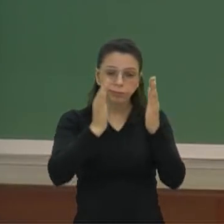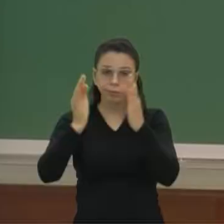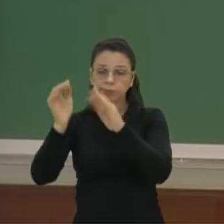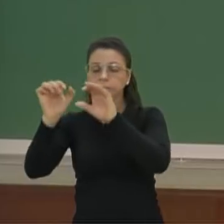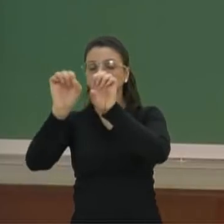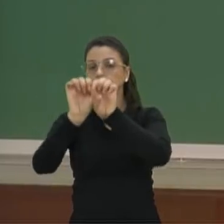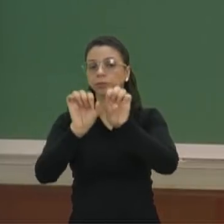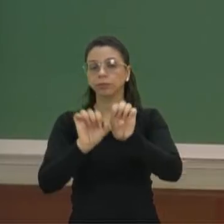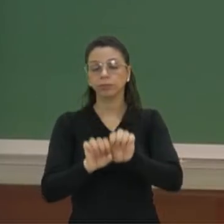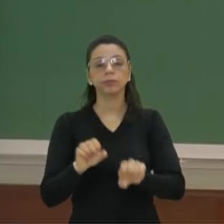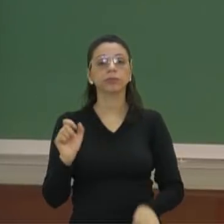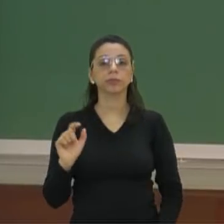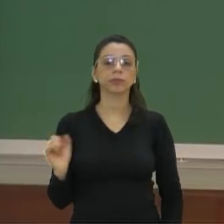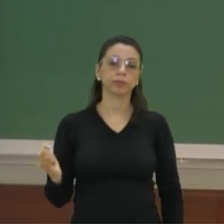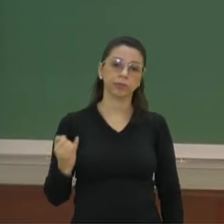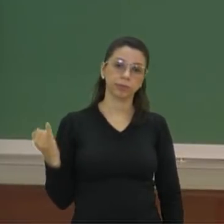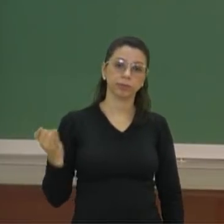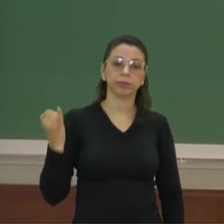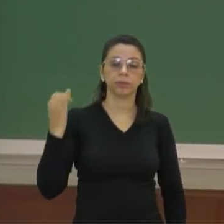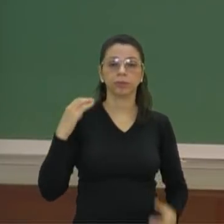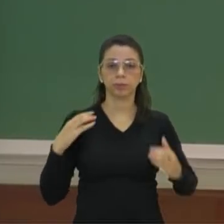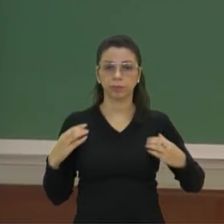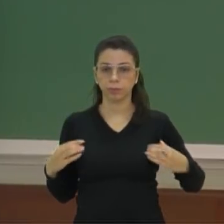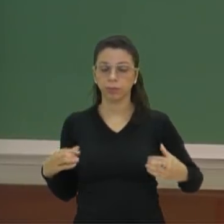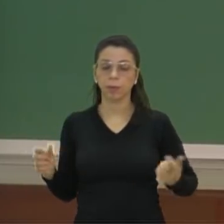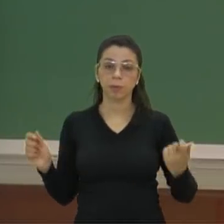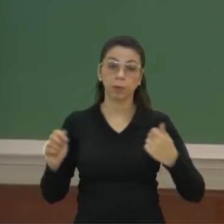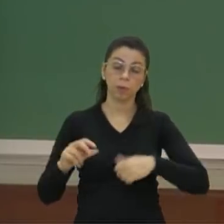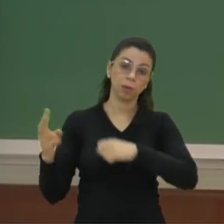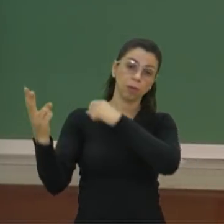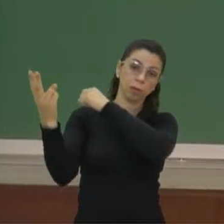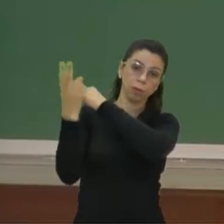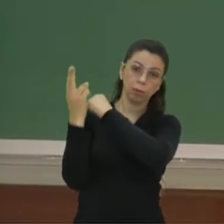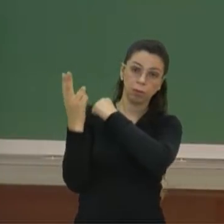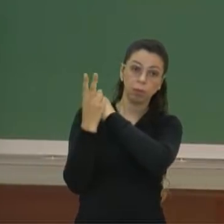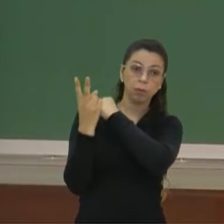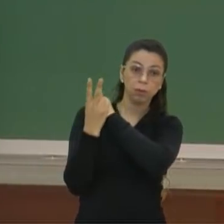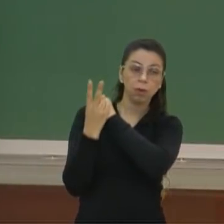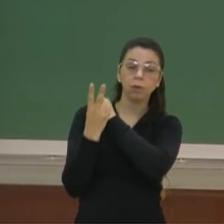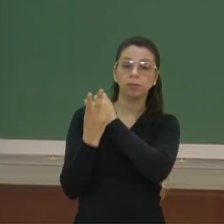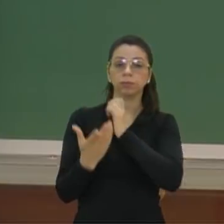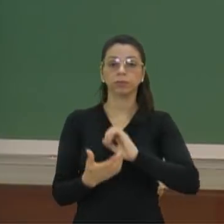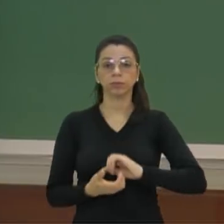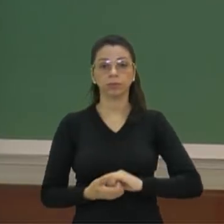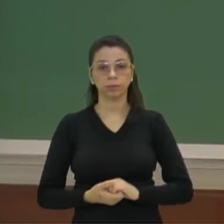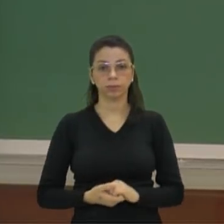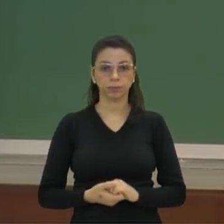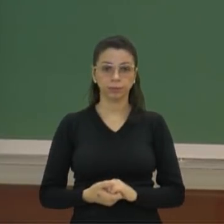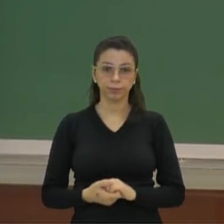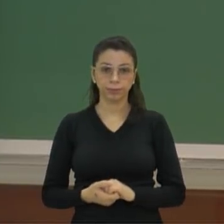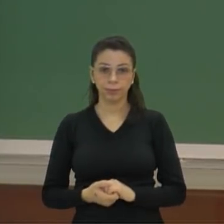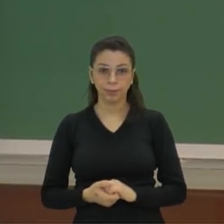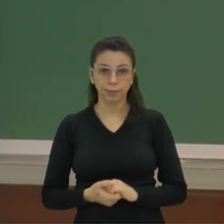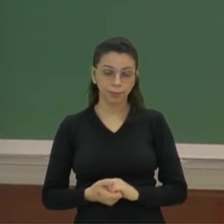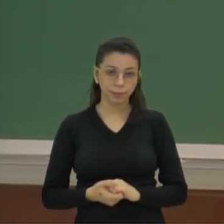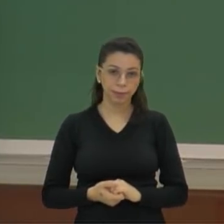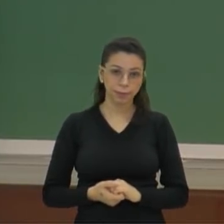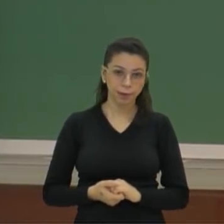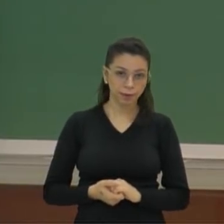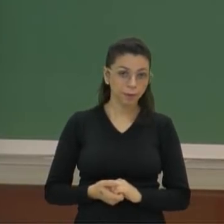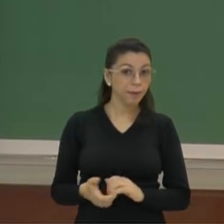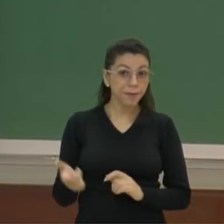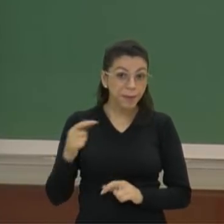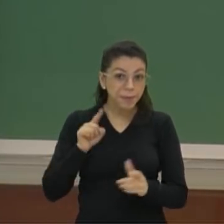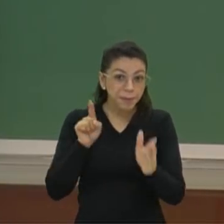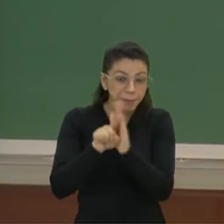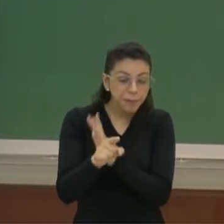são importantes para o nosso corpo e nós temos que cuidá-la da melhor maneira. Vamos para o nosso quiz? Eu sei que vocês